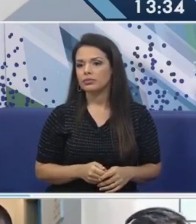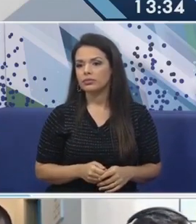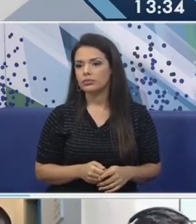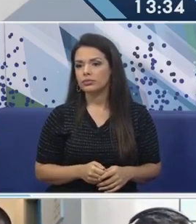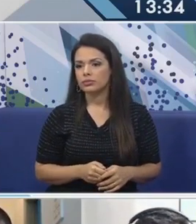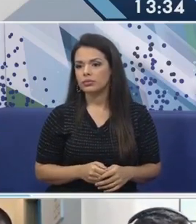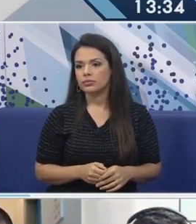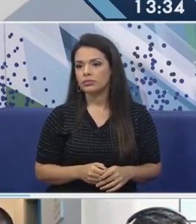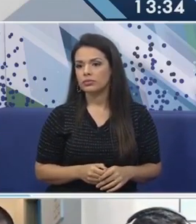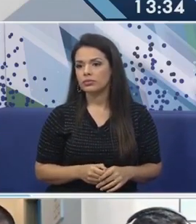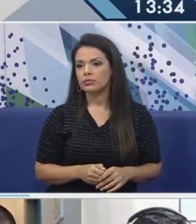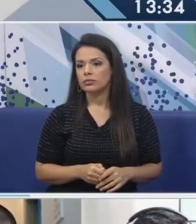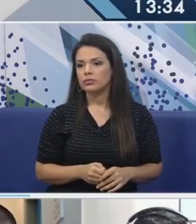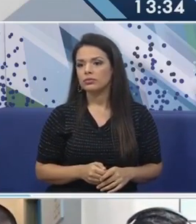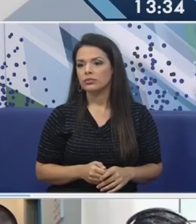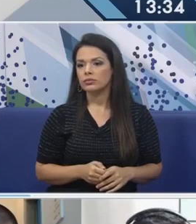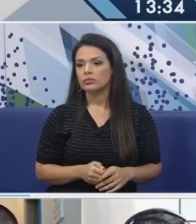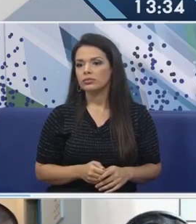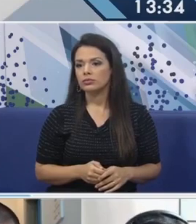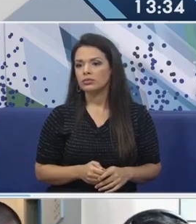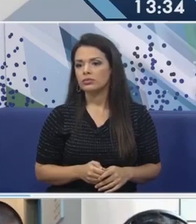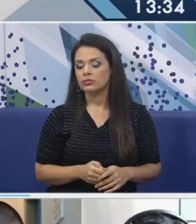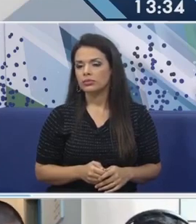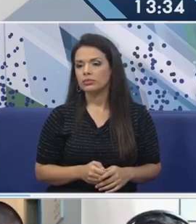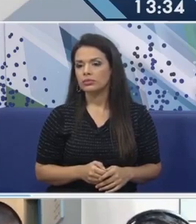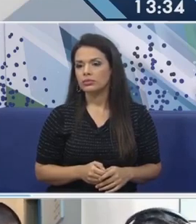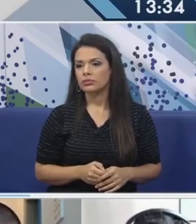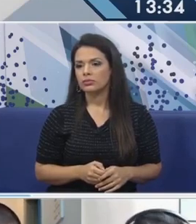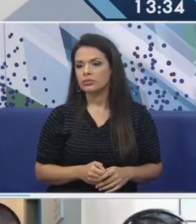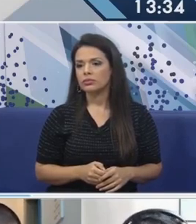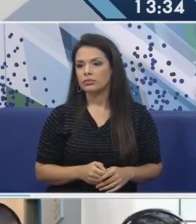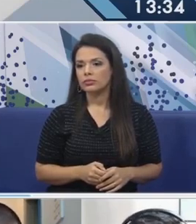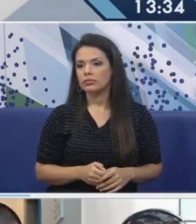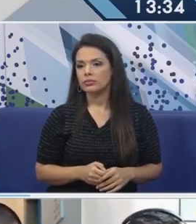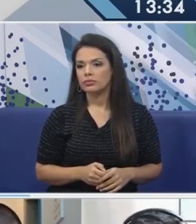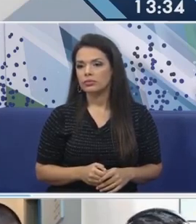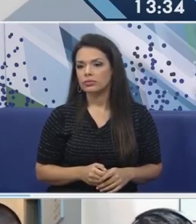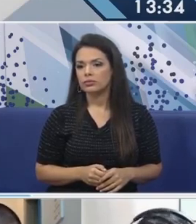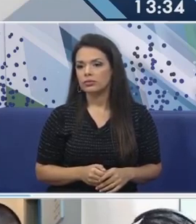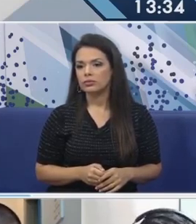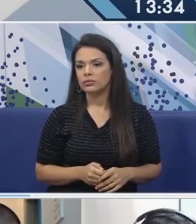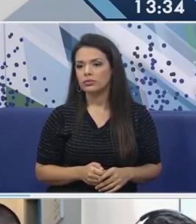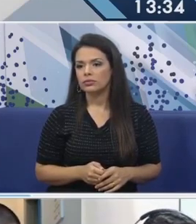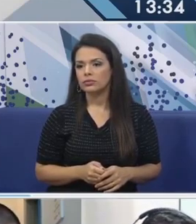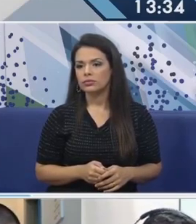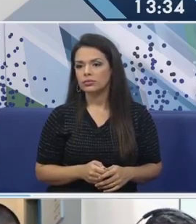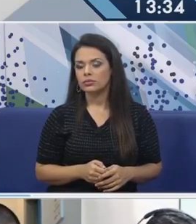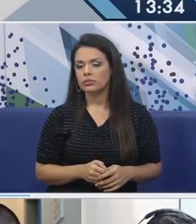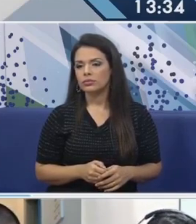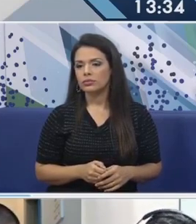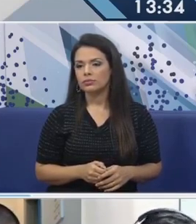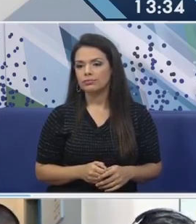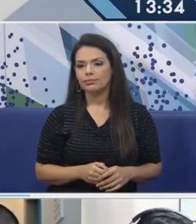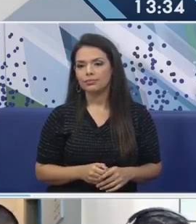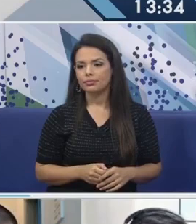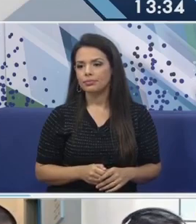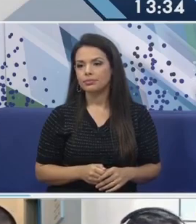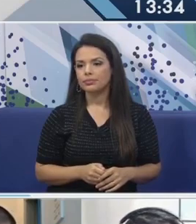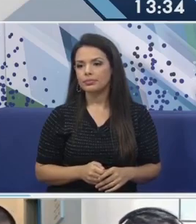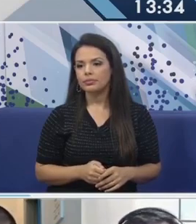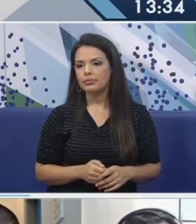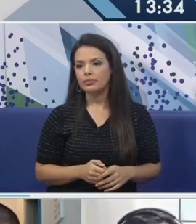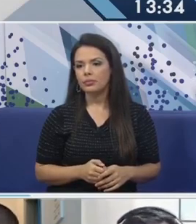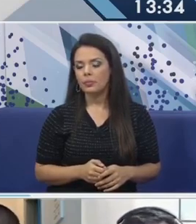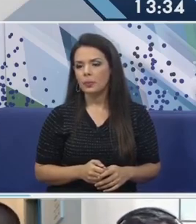Você vê uma luz ali e fala, pô, esse cara aqui tá tentando salvar o Vasco. Apesar do Vasco não querer muito. O Botafogo não tem esse cara. O Botafogo não tem o torcedor, cara. Nos